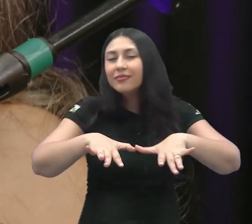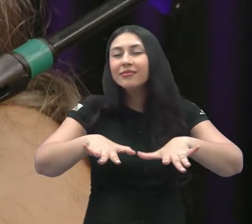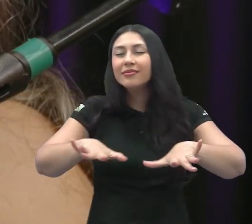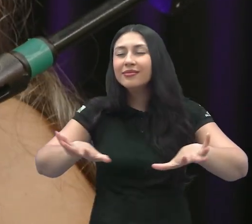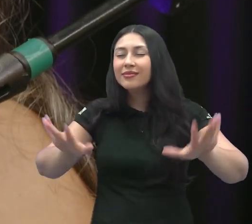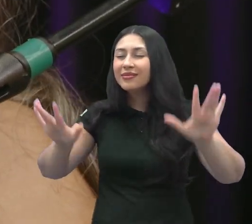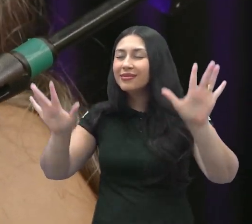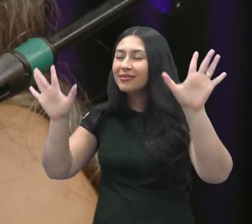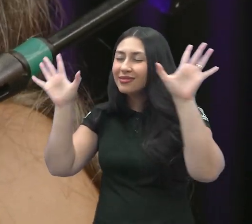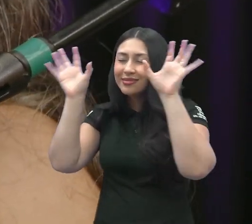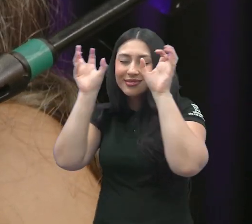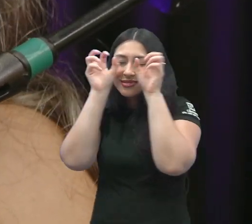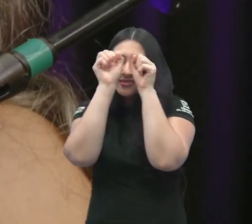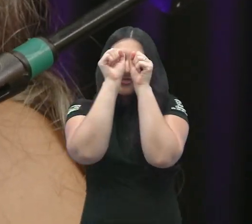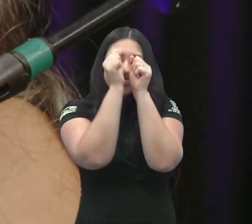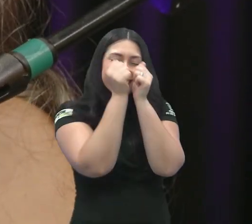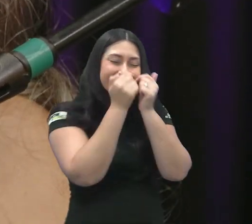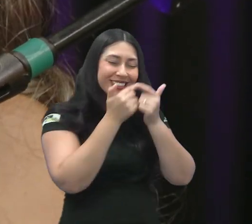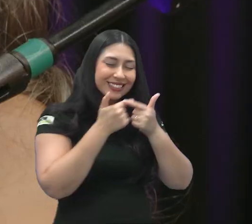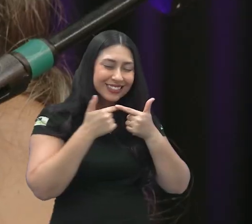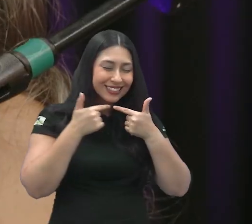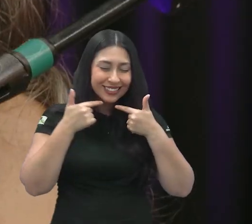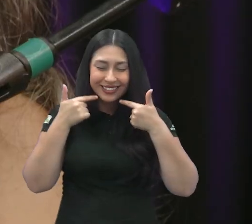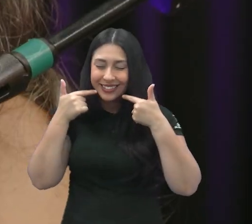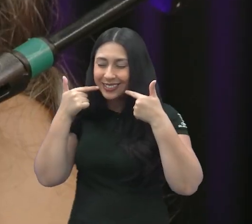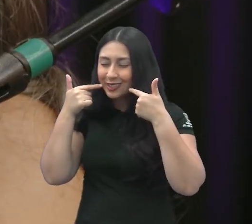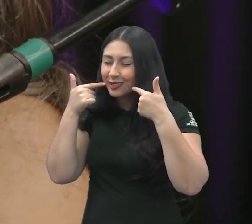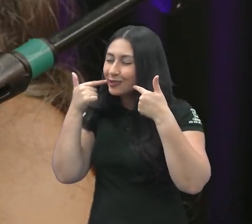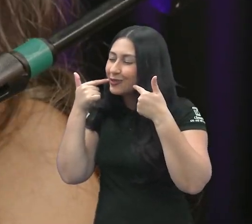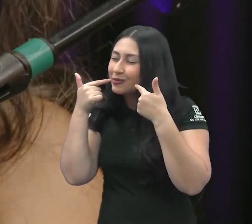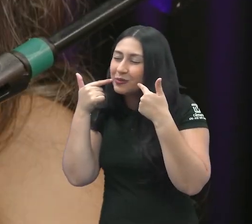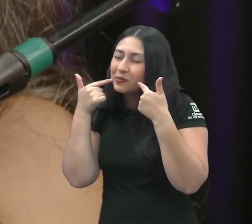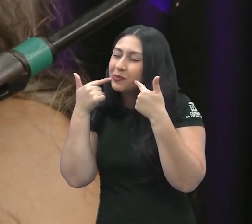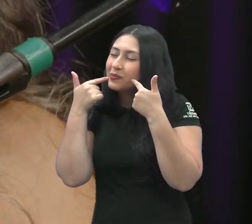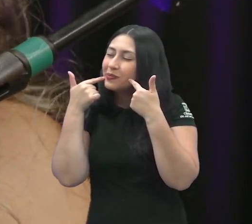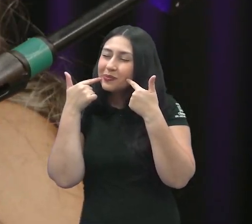Olhos fechados no sorriso estampado.